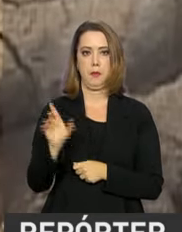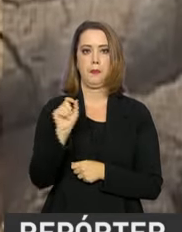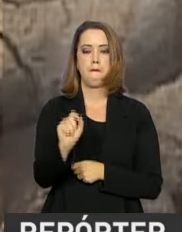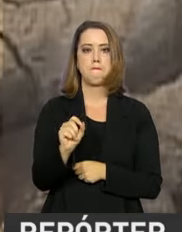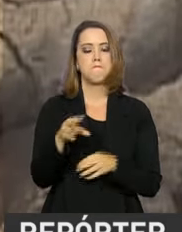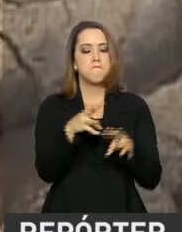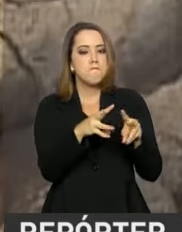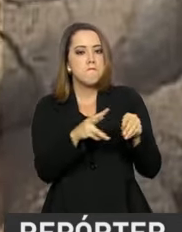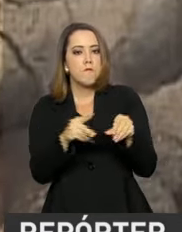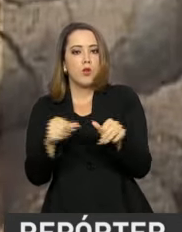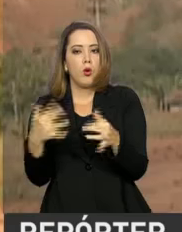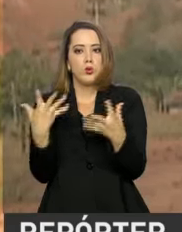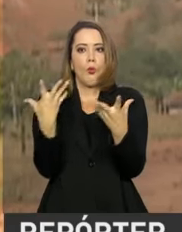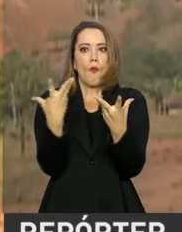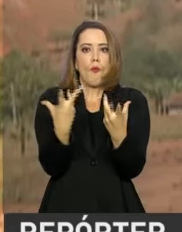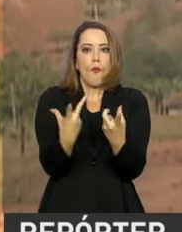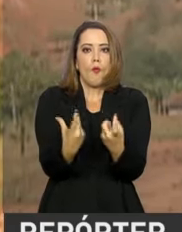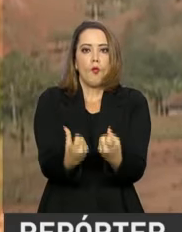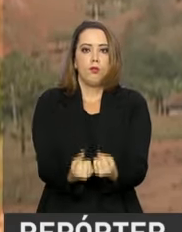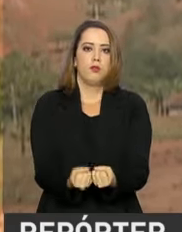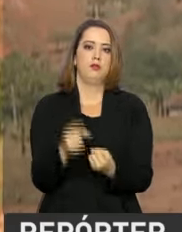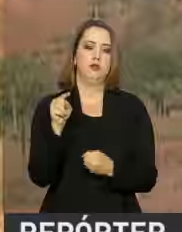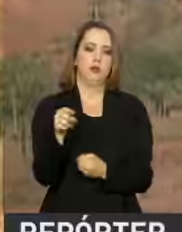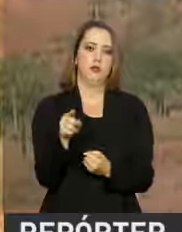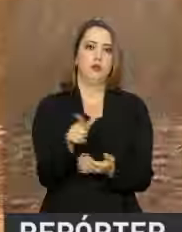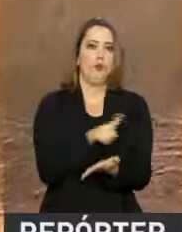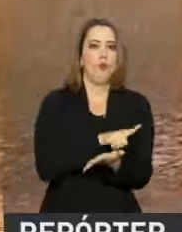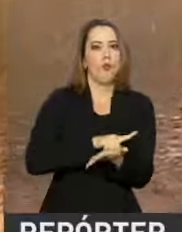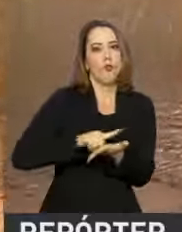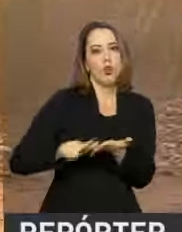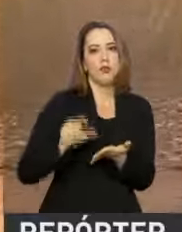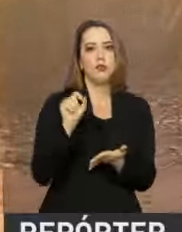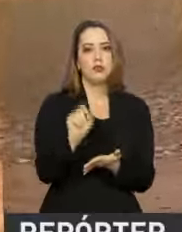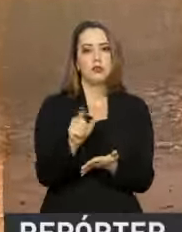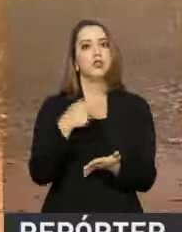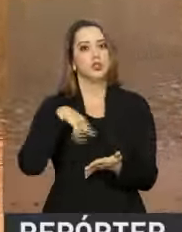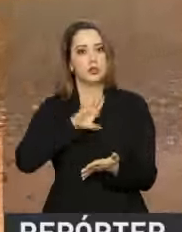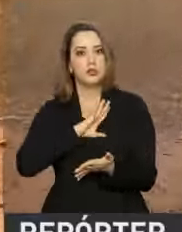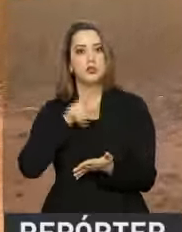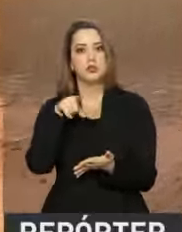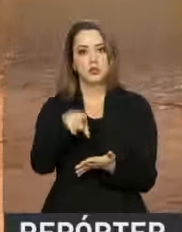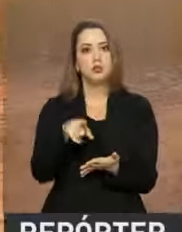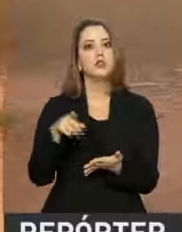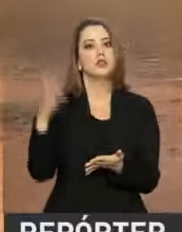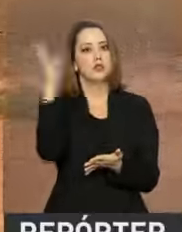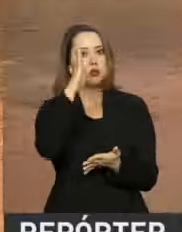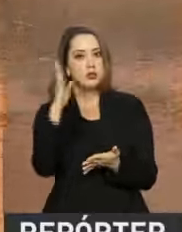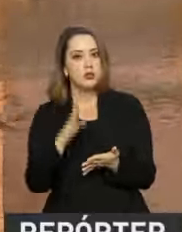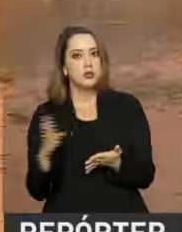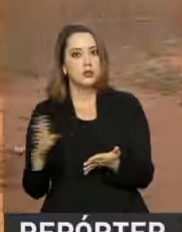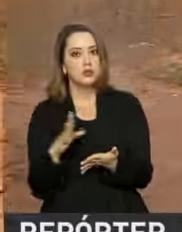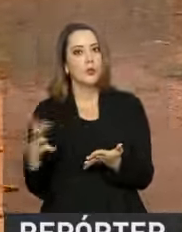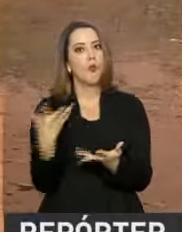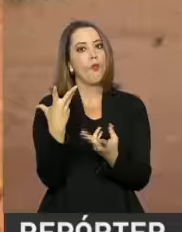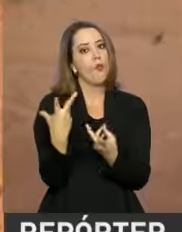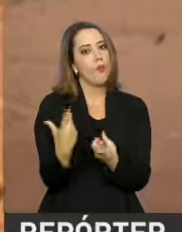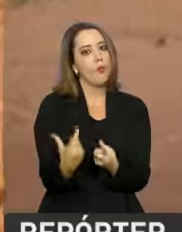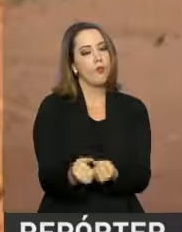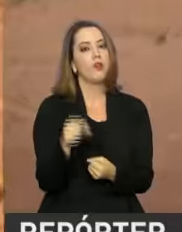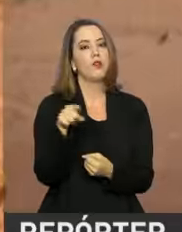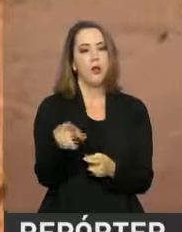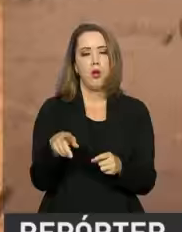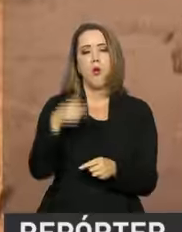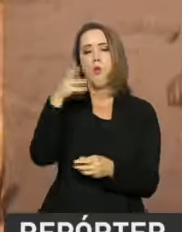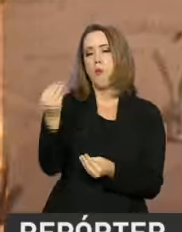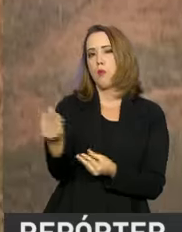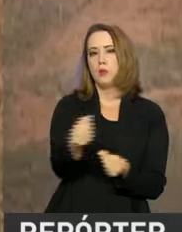Terra esturricada, clima de deserto. Estamos no semiárido brasileiro, lugar onde muitos sertanejos sofrem